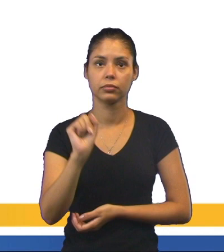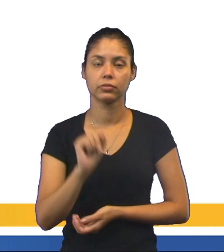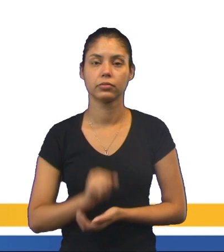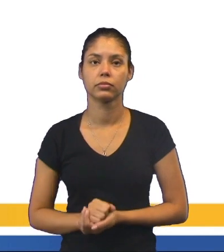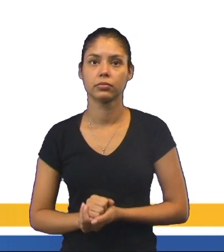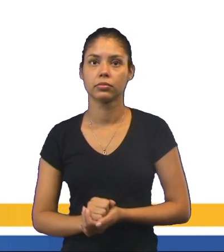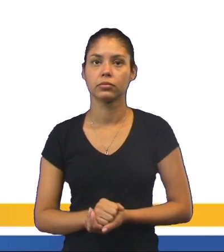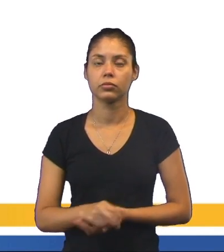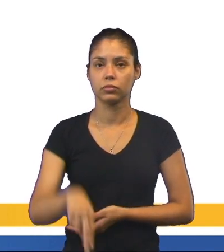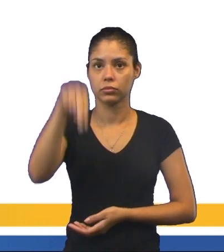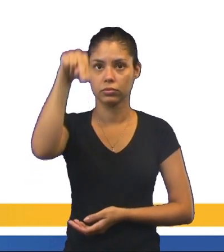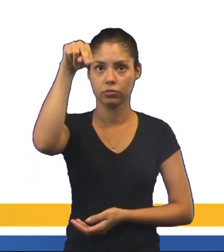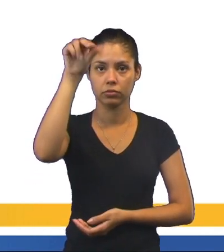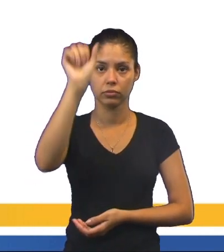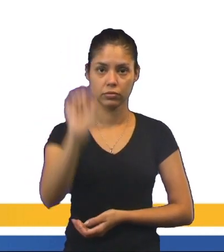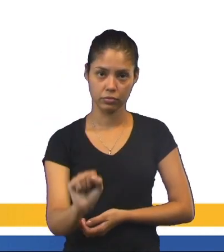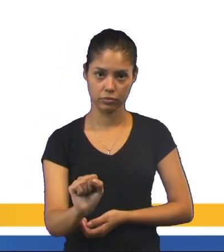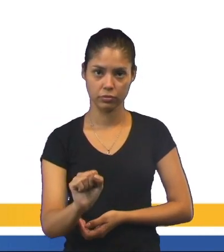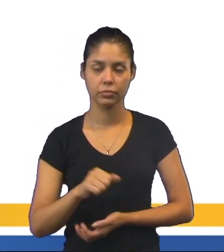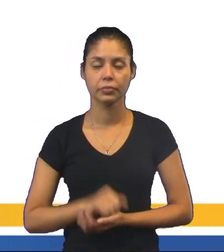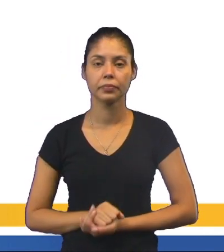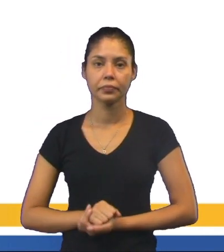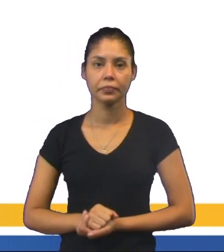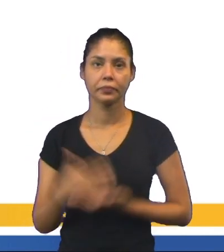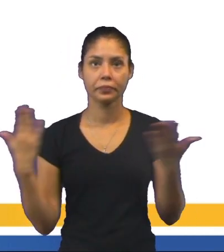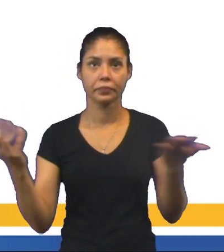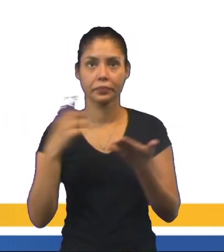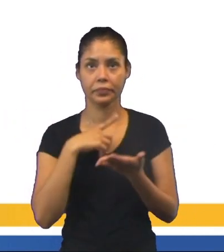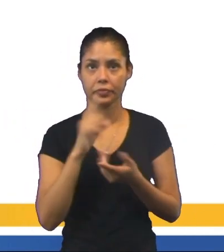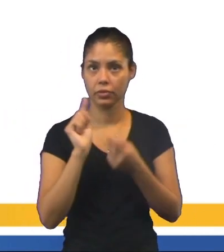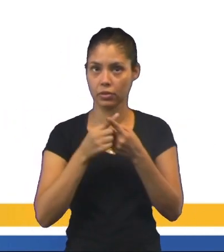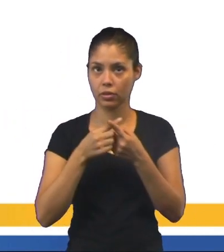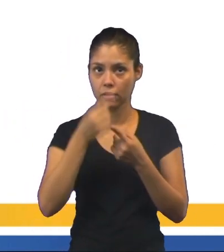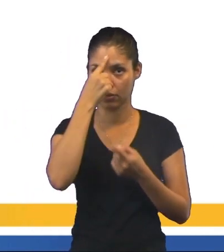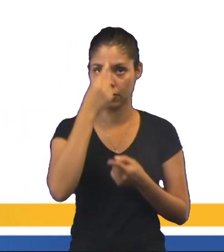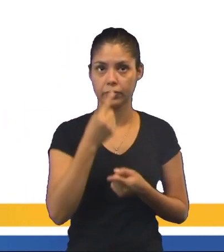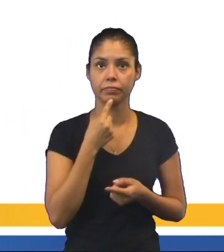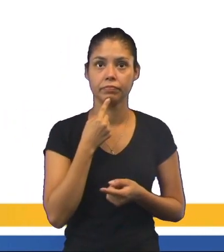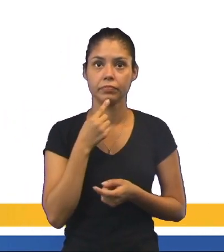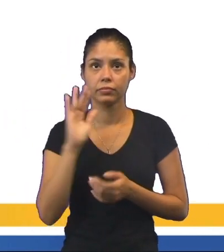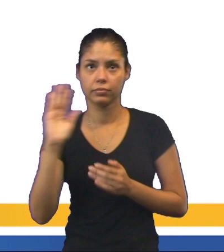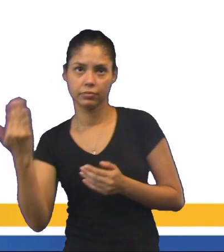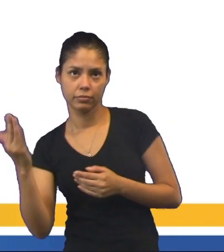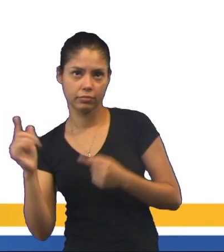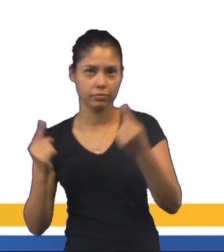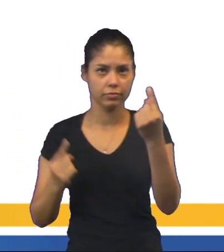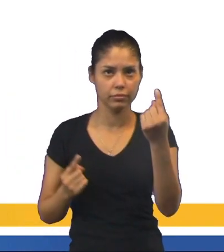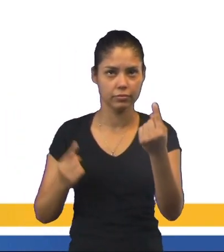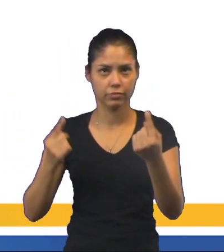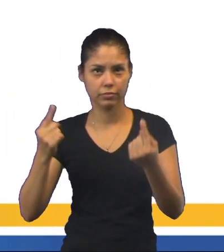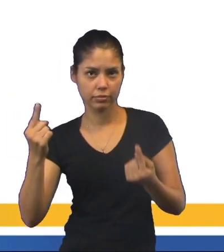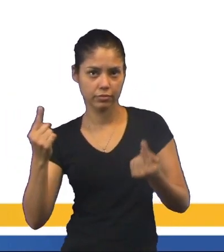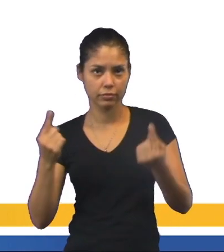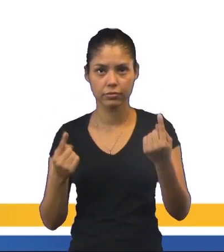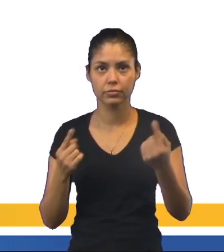os principais, que são o hemisfério norte e o hemisfério sul. E tem umas aí no meio termo deles.